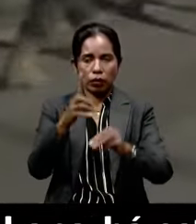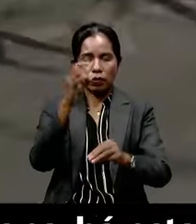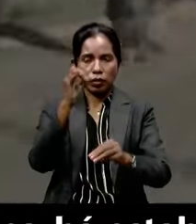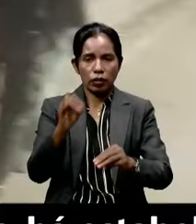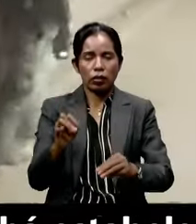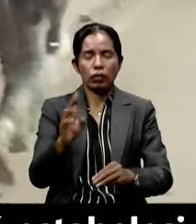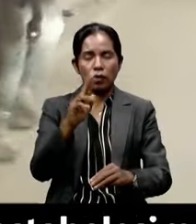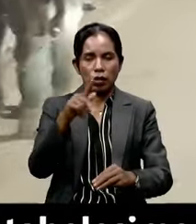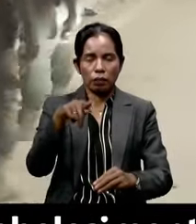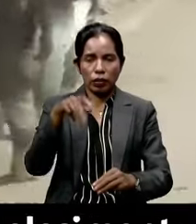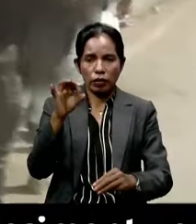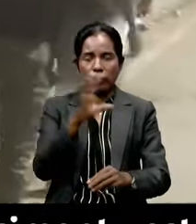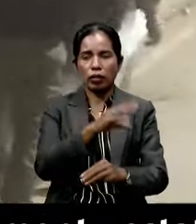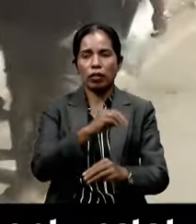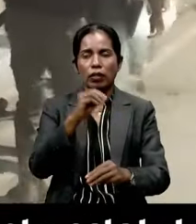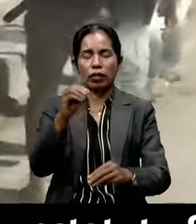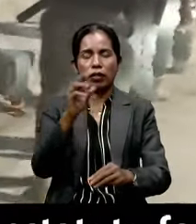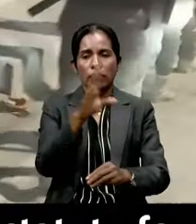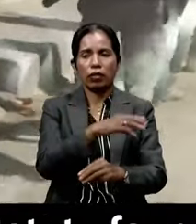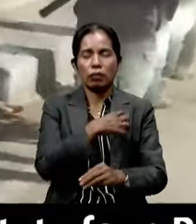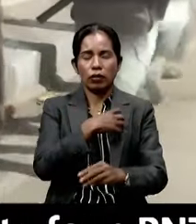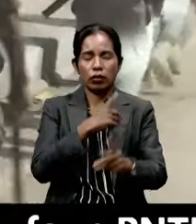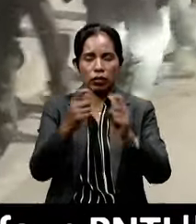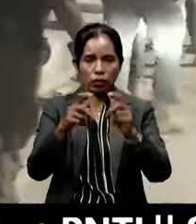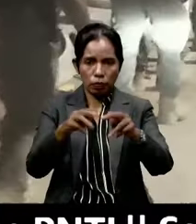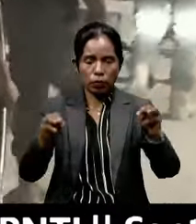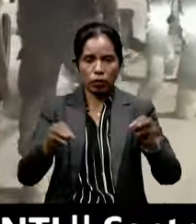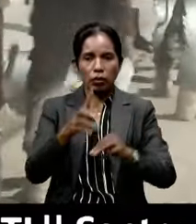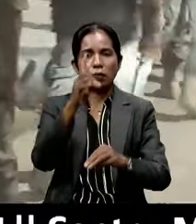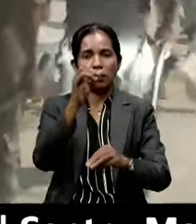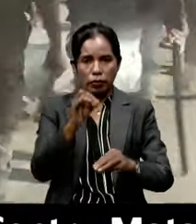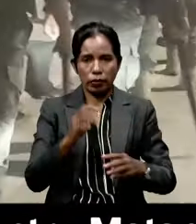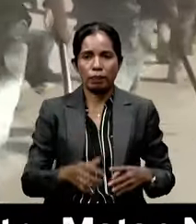Especial Polícia, Batalhão Ordem Pública, no Polícia Trânsito Município de Dili, João Carlos Ziemen.